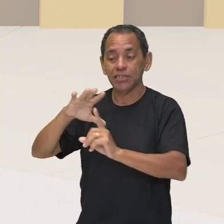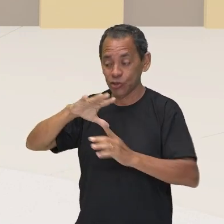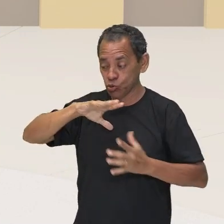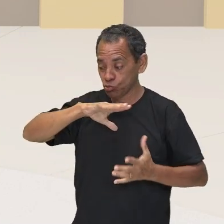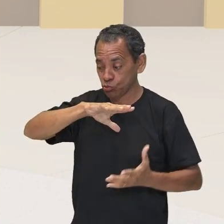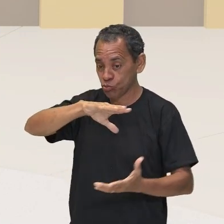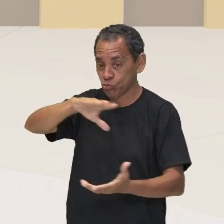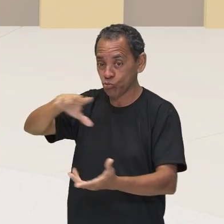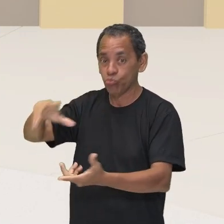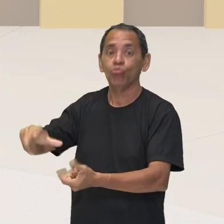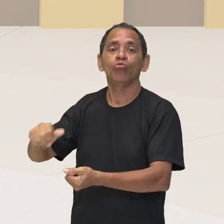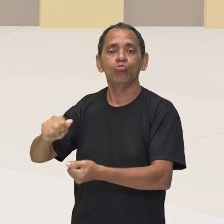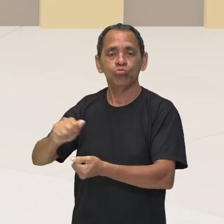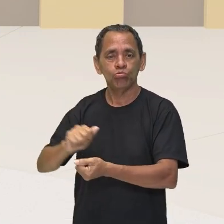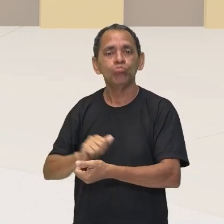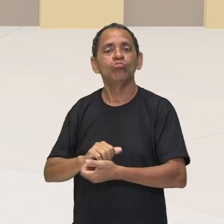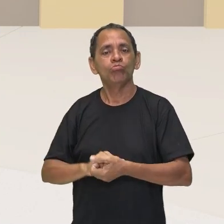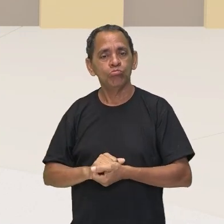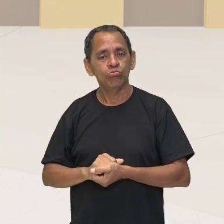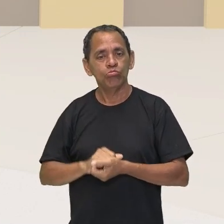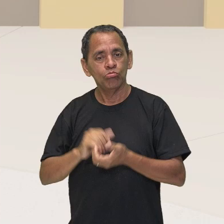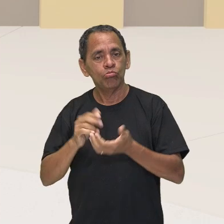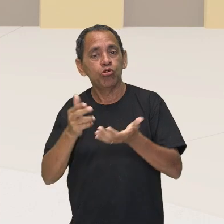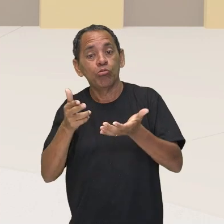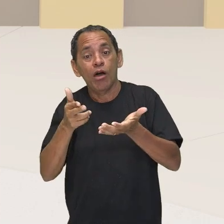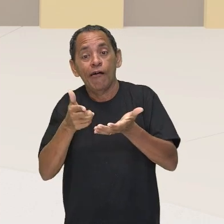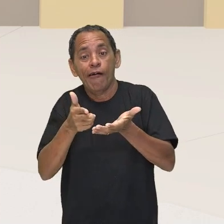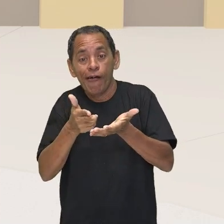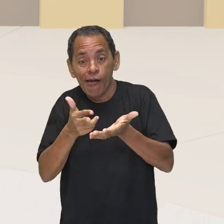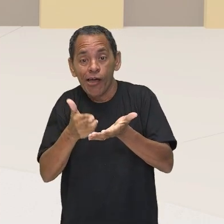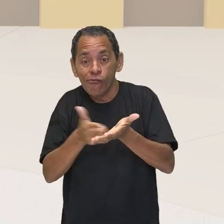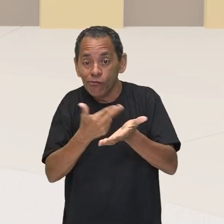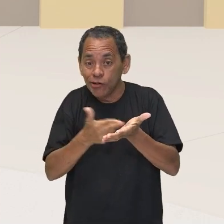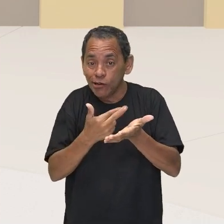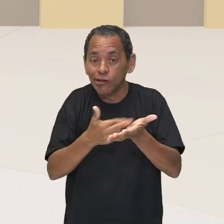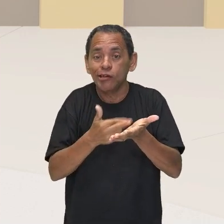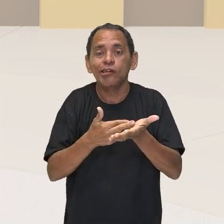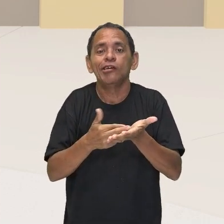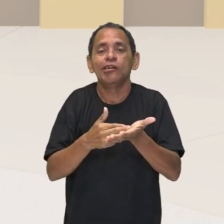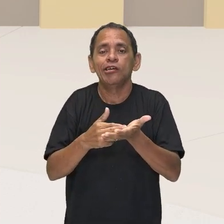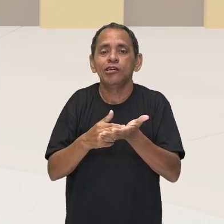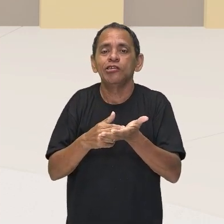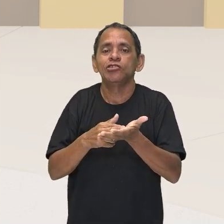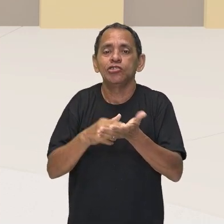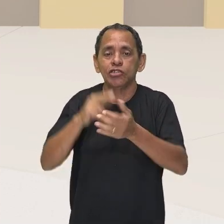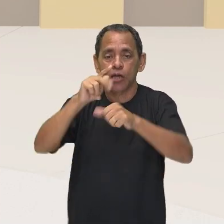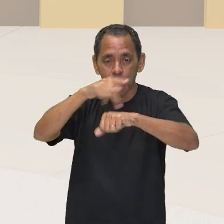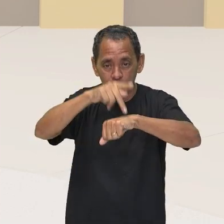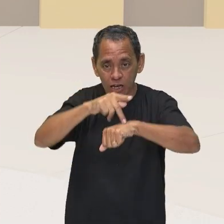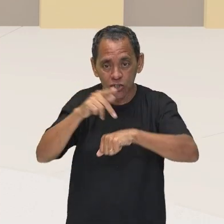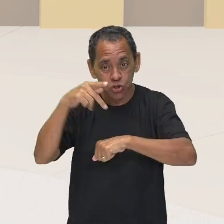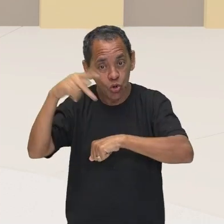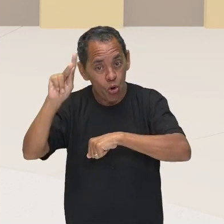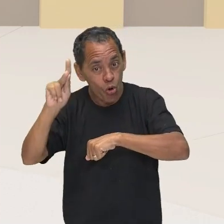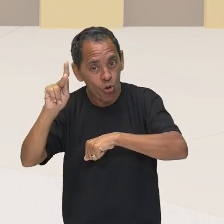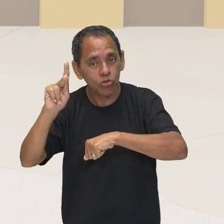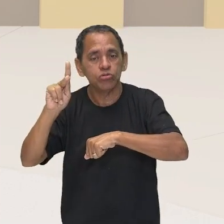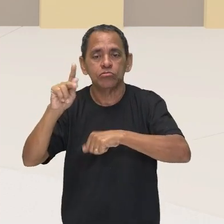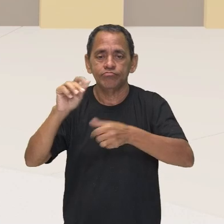por uma revista internacional e atualmente ministra do governo? E então,